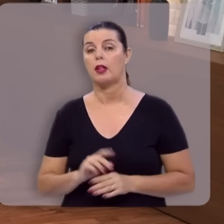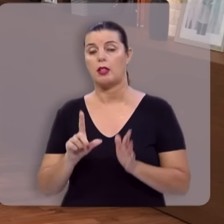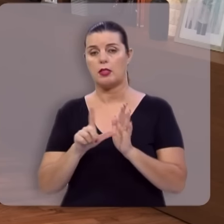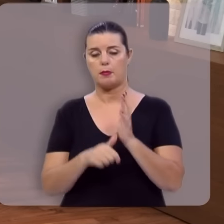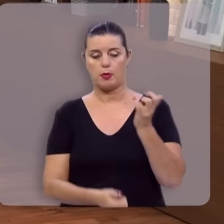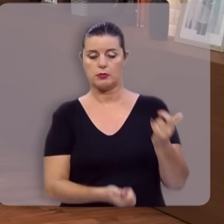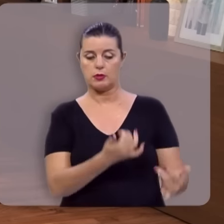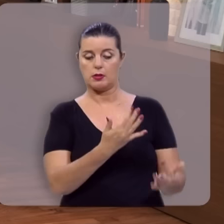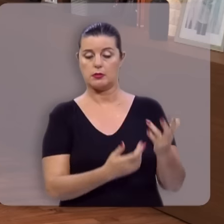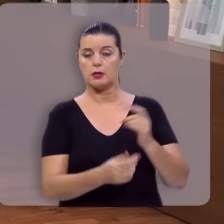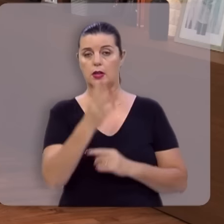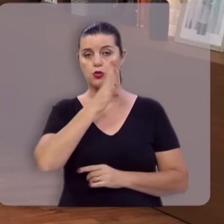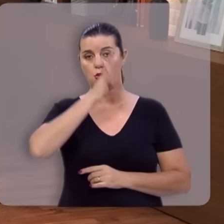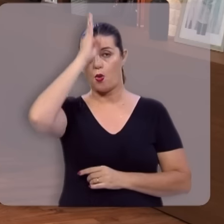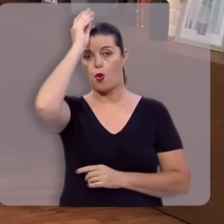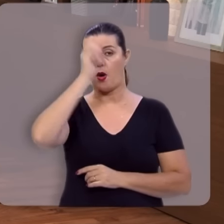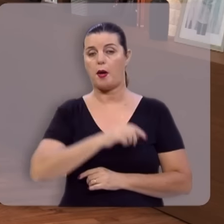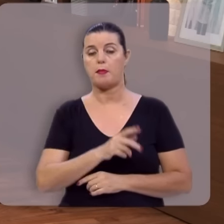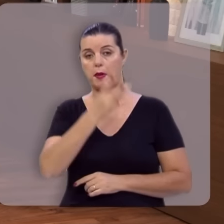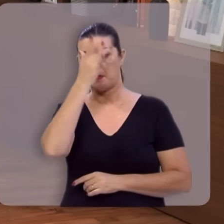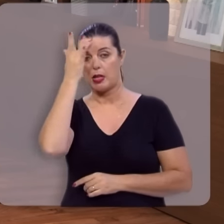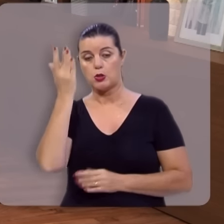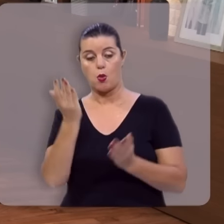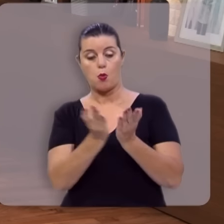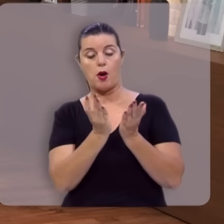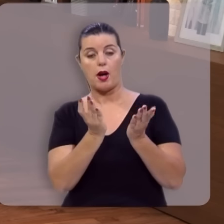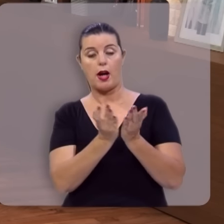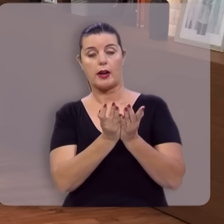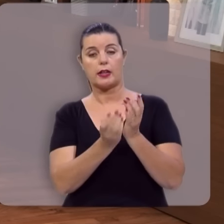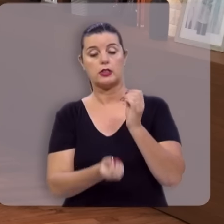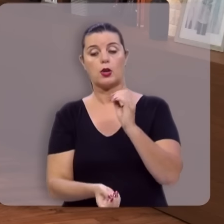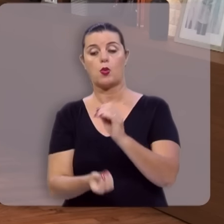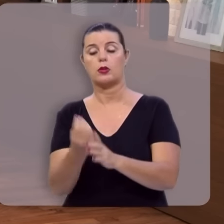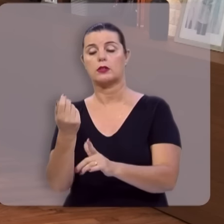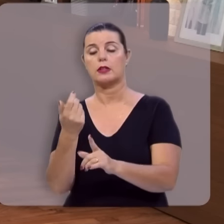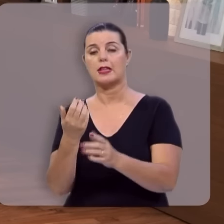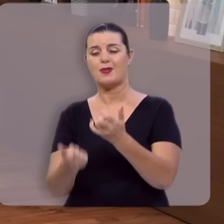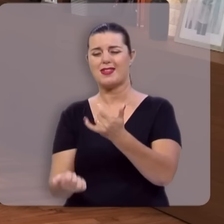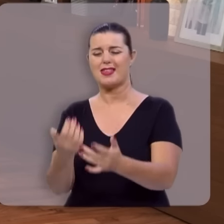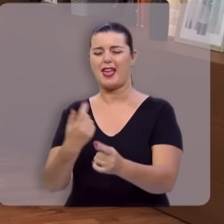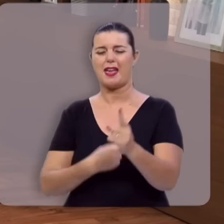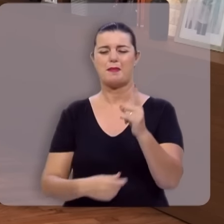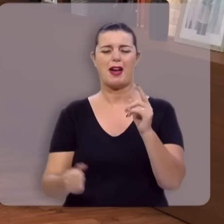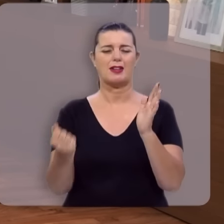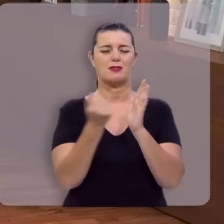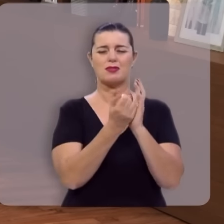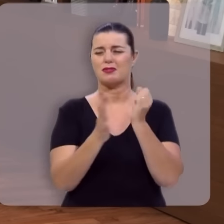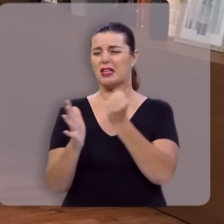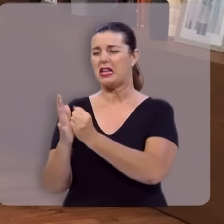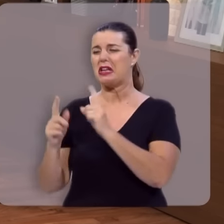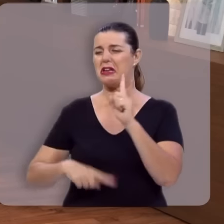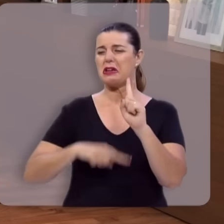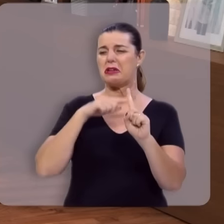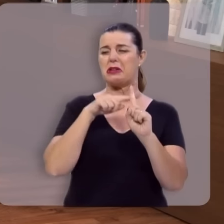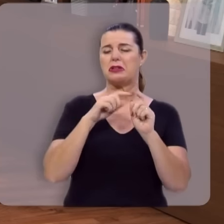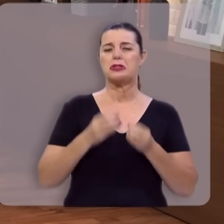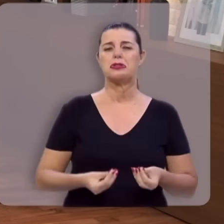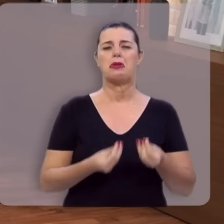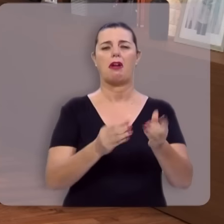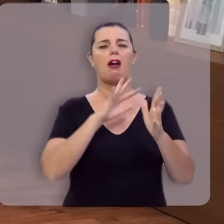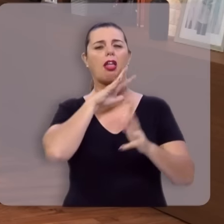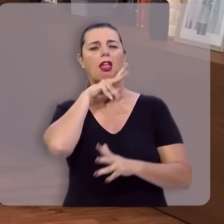Depois do incêndio de Roma, os cristãos começaram a ser queimados vivos, crucificados, jogados às